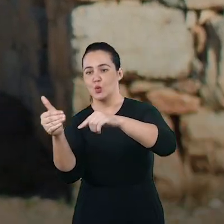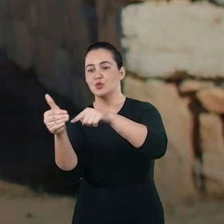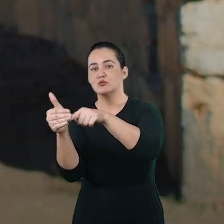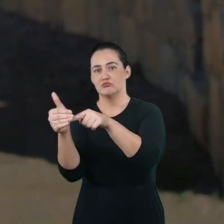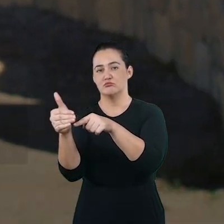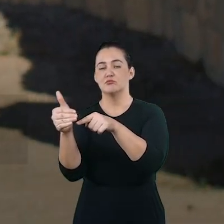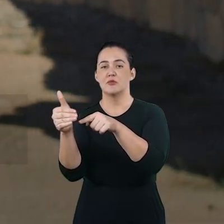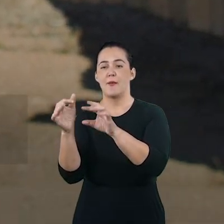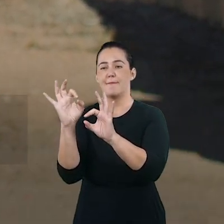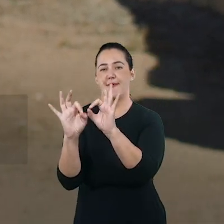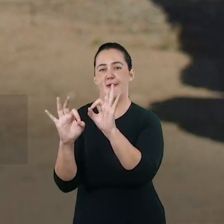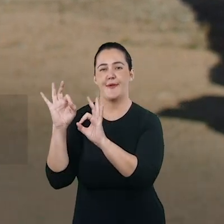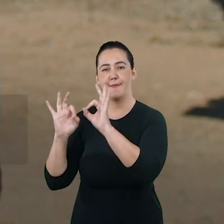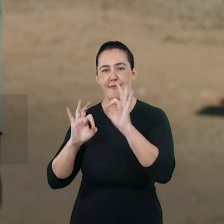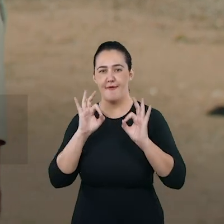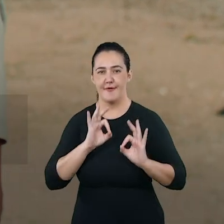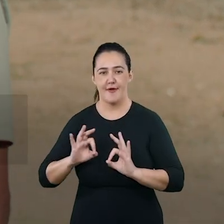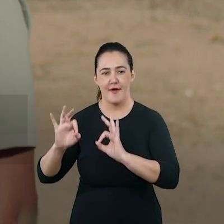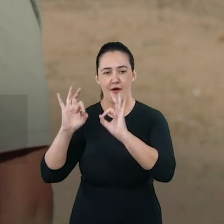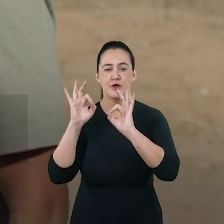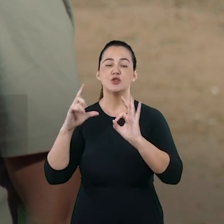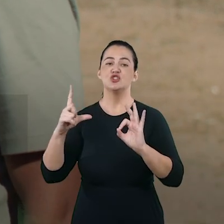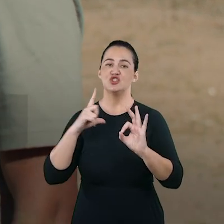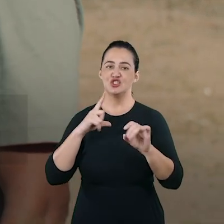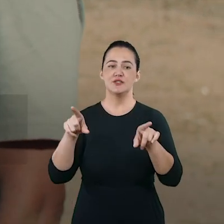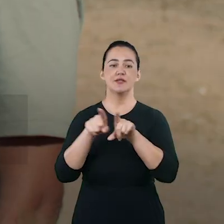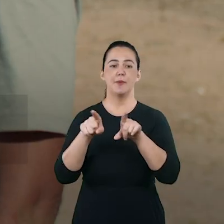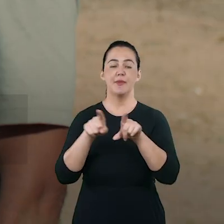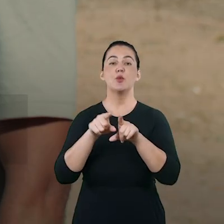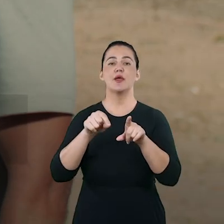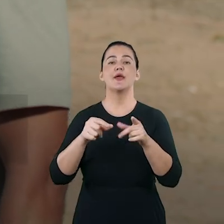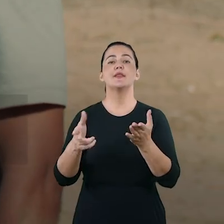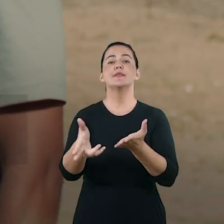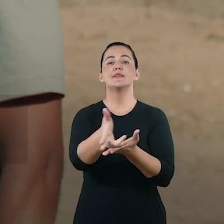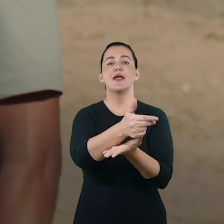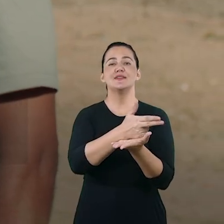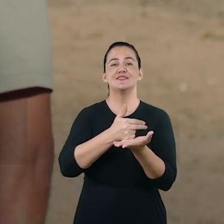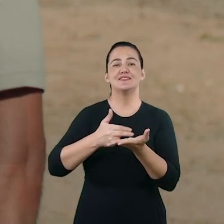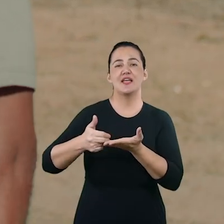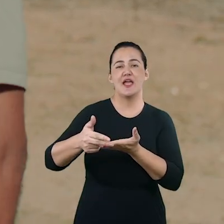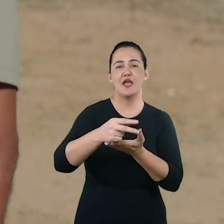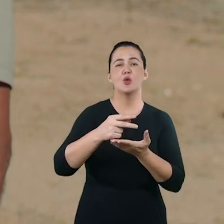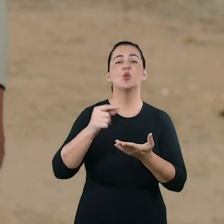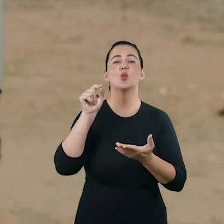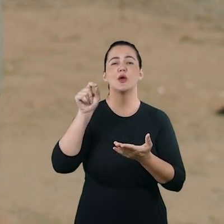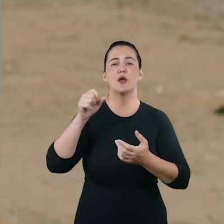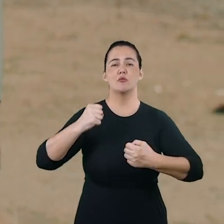aqui essas peças, mas há relevos de gladiadores que se apresentaram nesse lugar aqui.